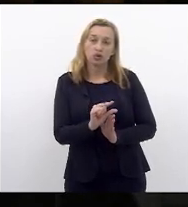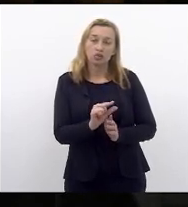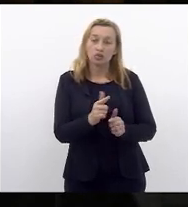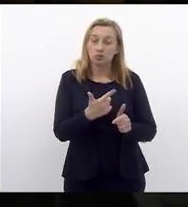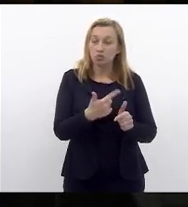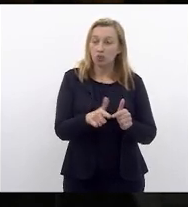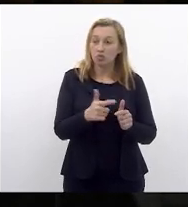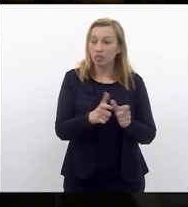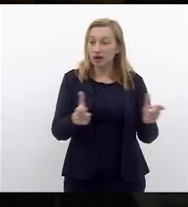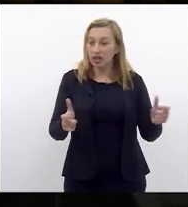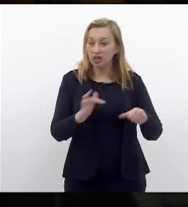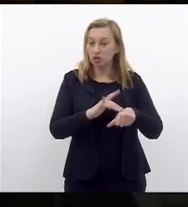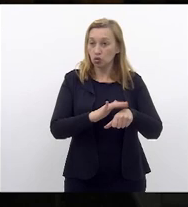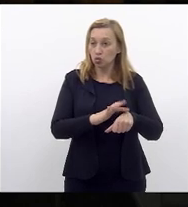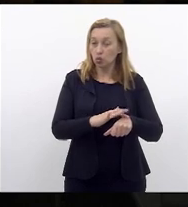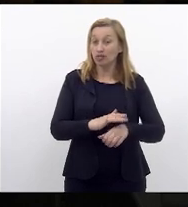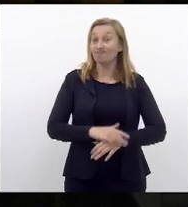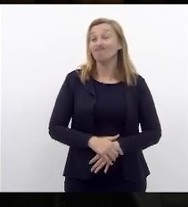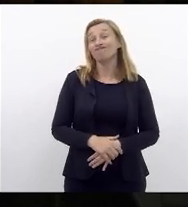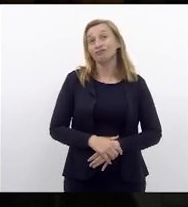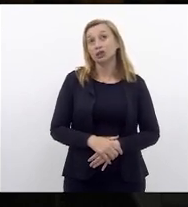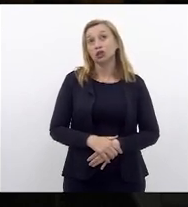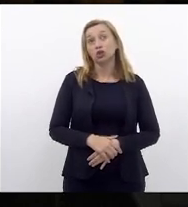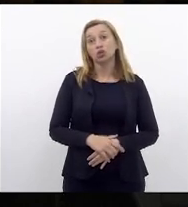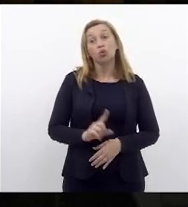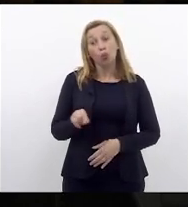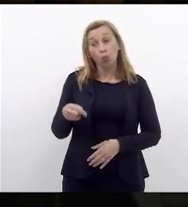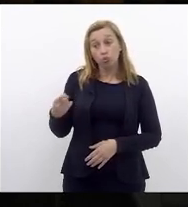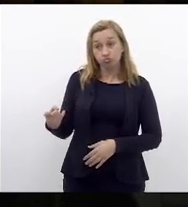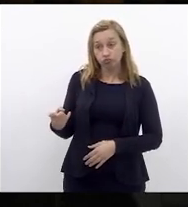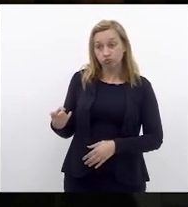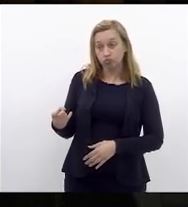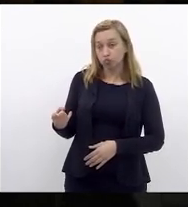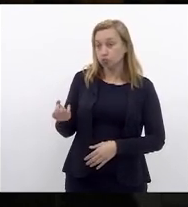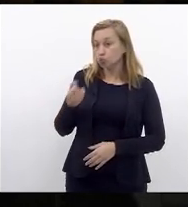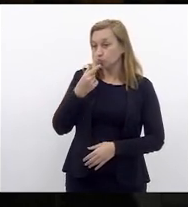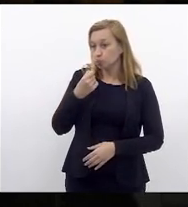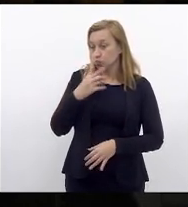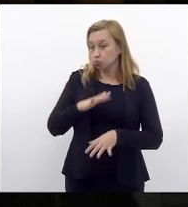doença. E aqueles até que tomaram e